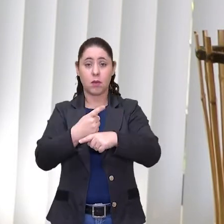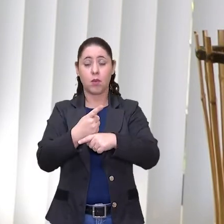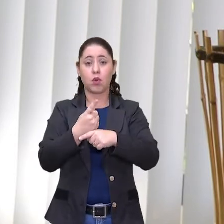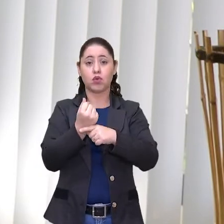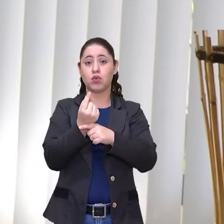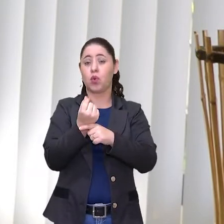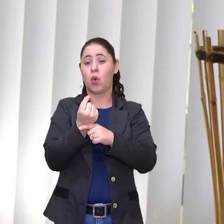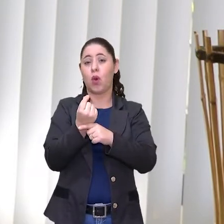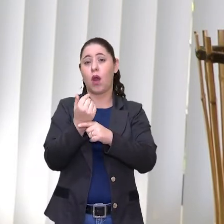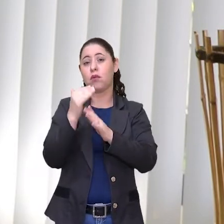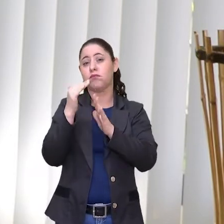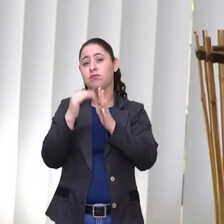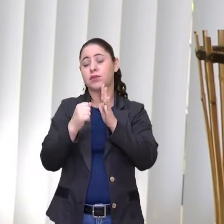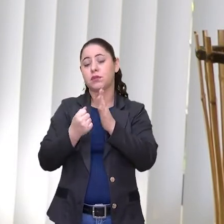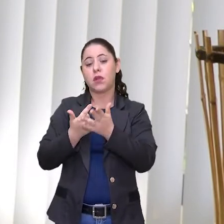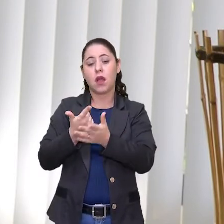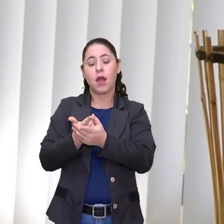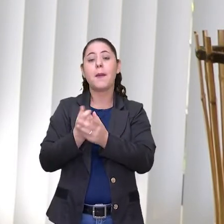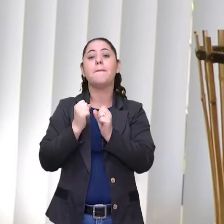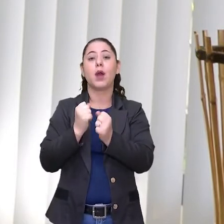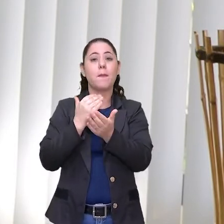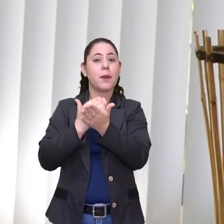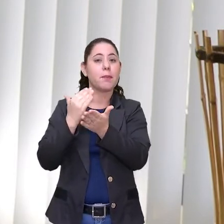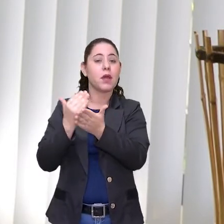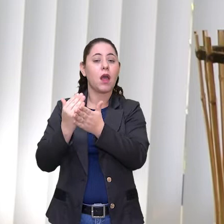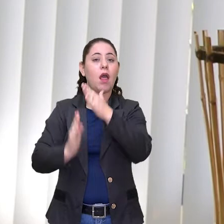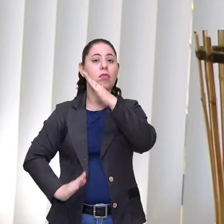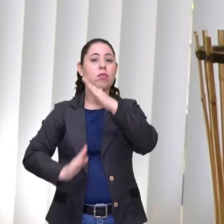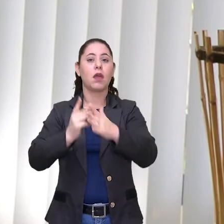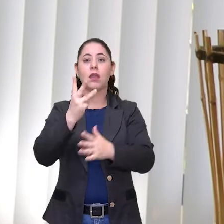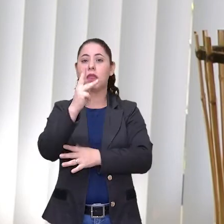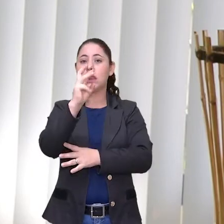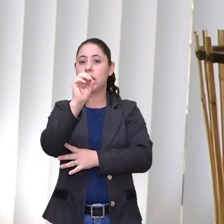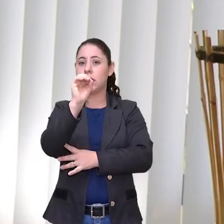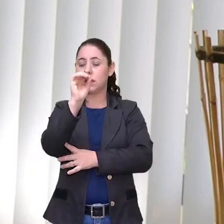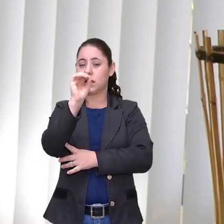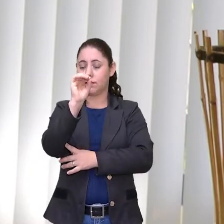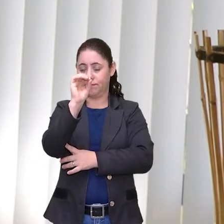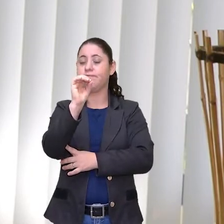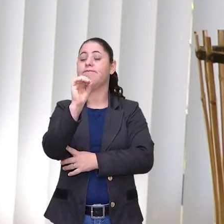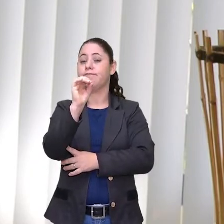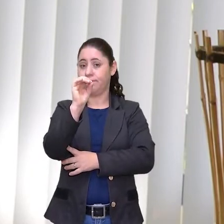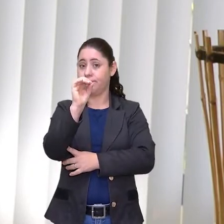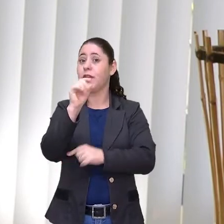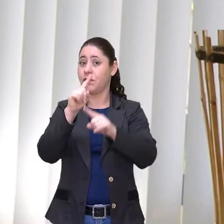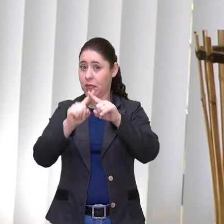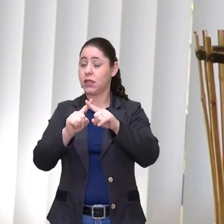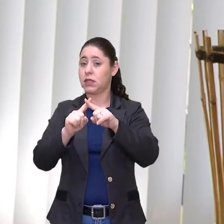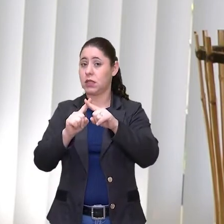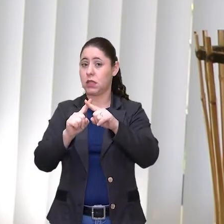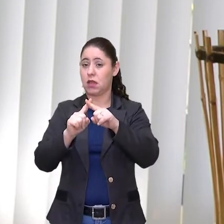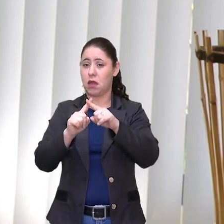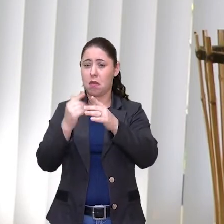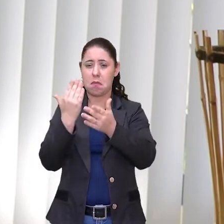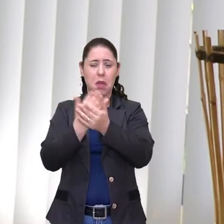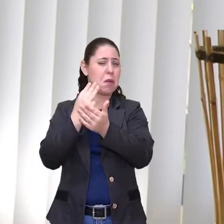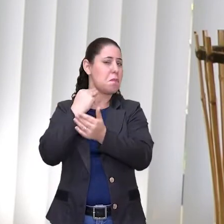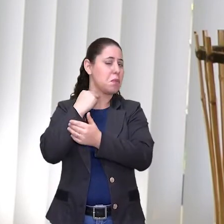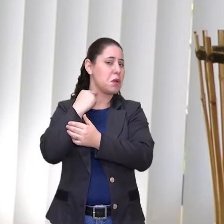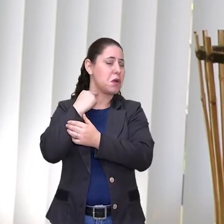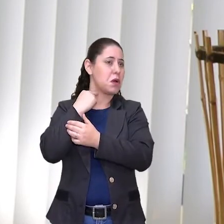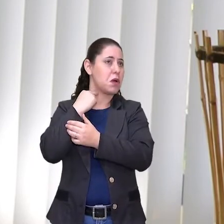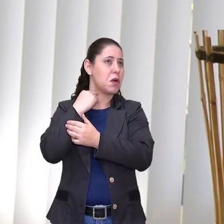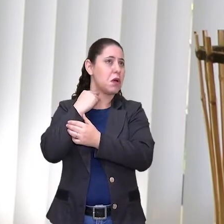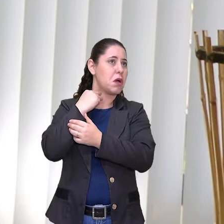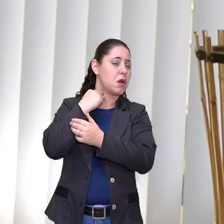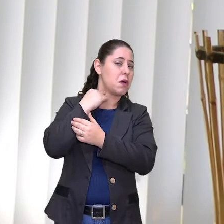o restante do valor do lance pode ser parcelado em até 30 vezes, sem as burocracias normais de